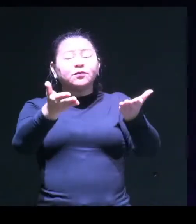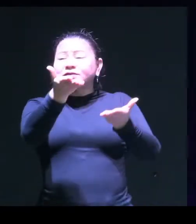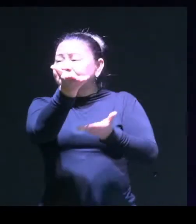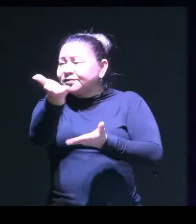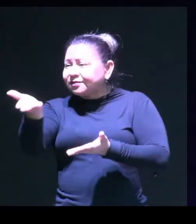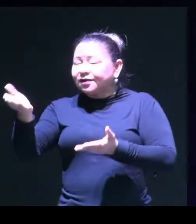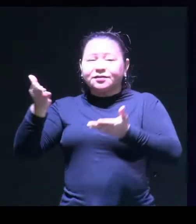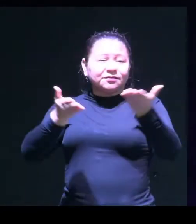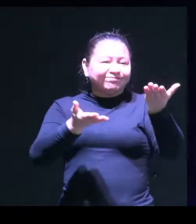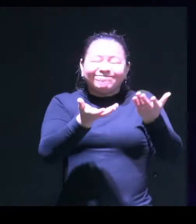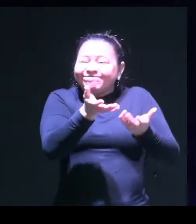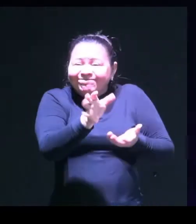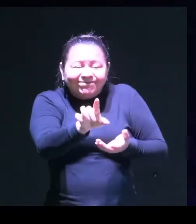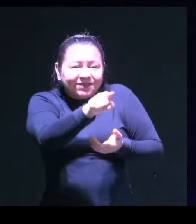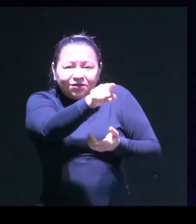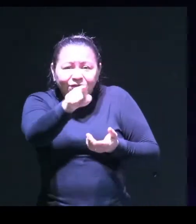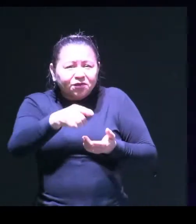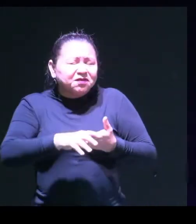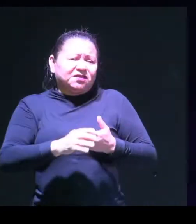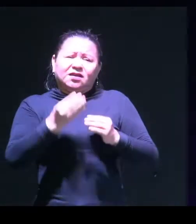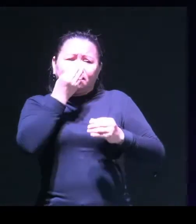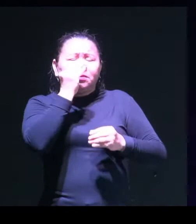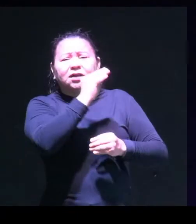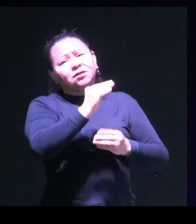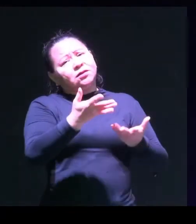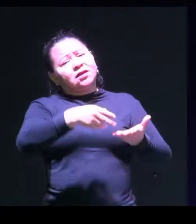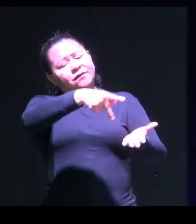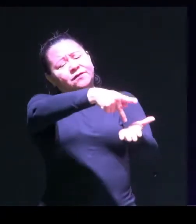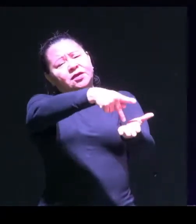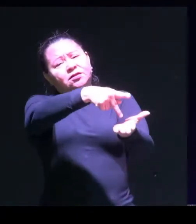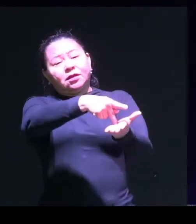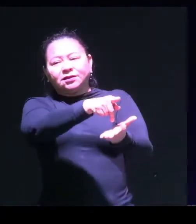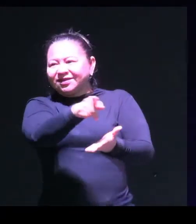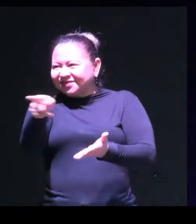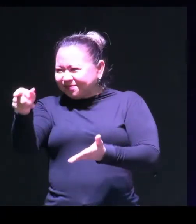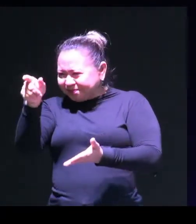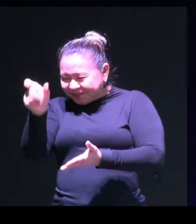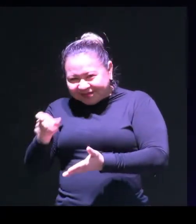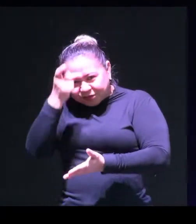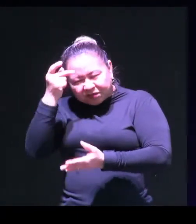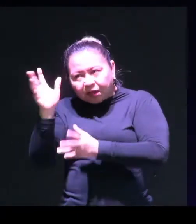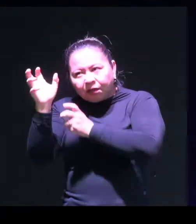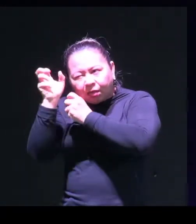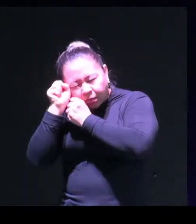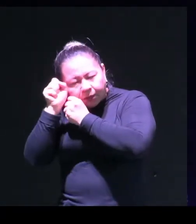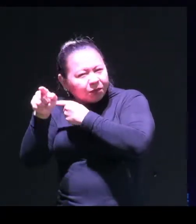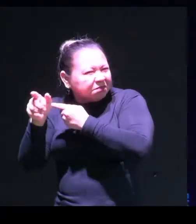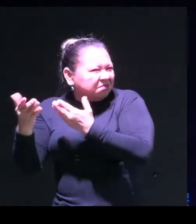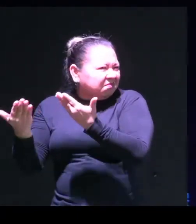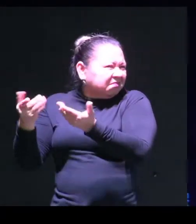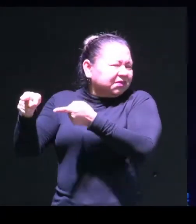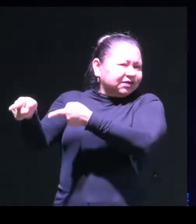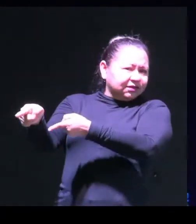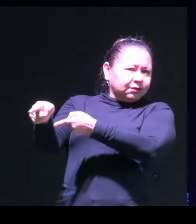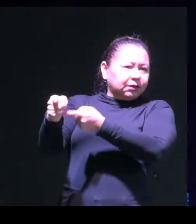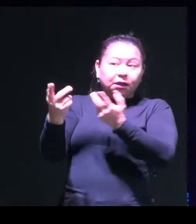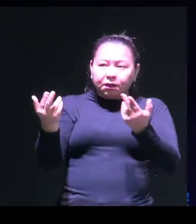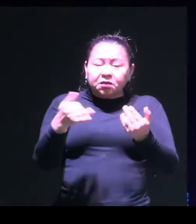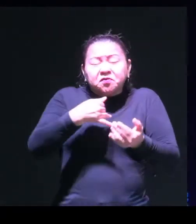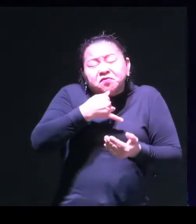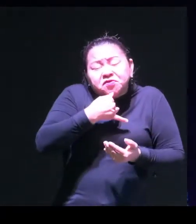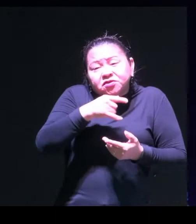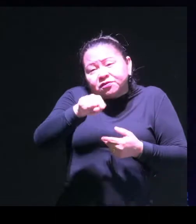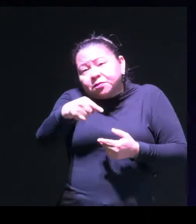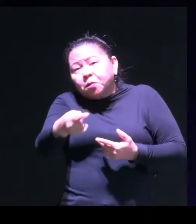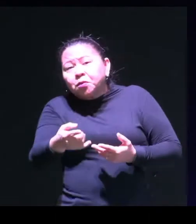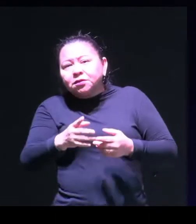não queremos que vocês ignorem a verdade a respeito dos que dormem, para que não fiquem